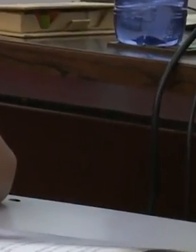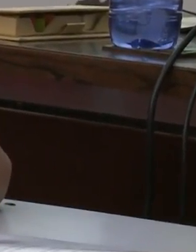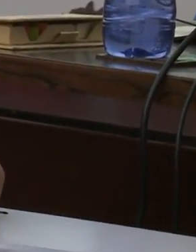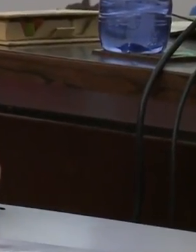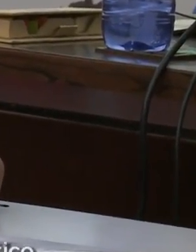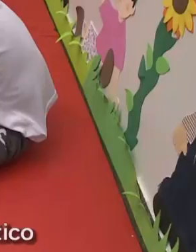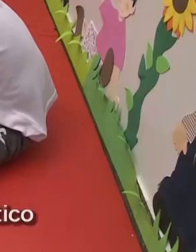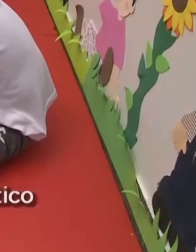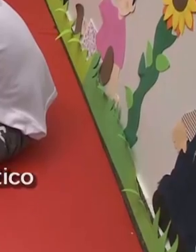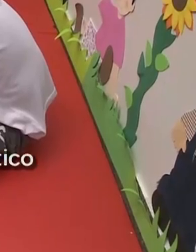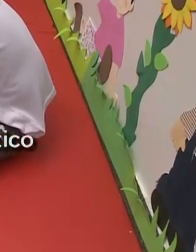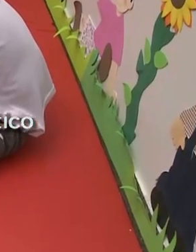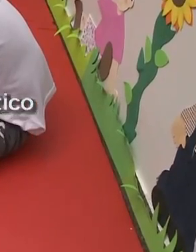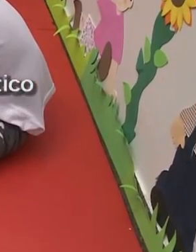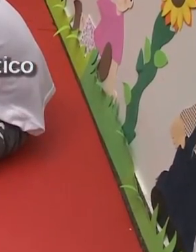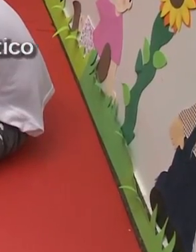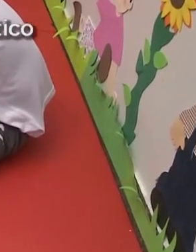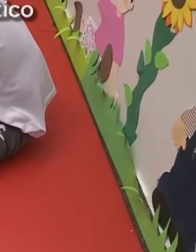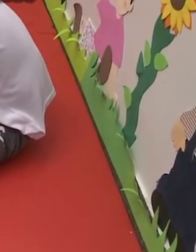Tchau!